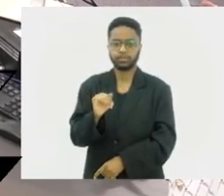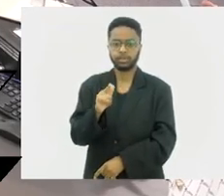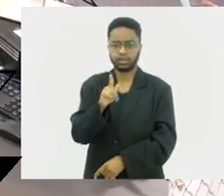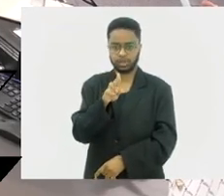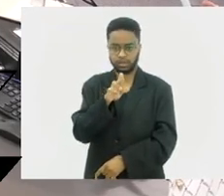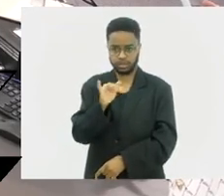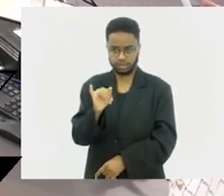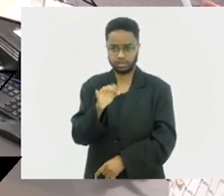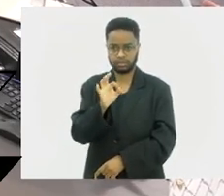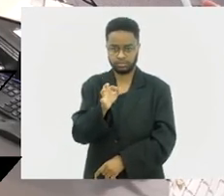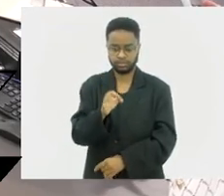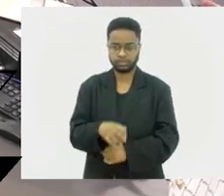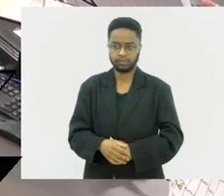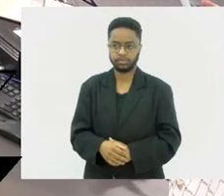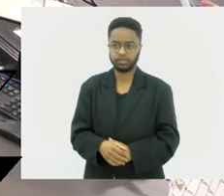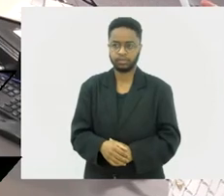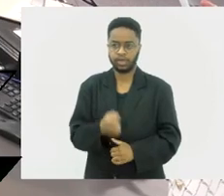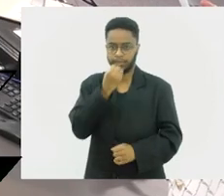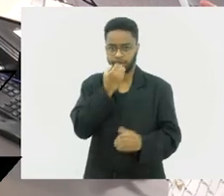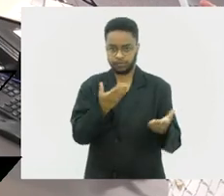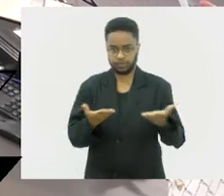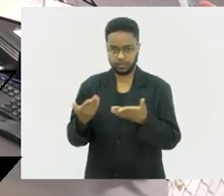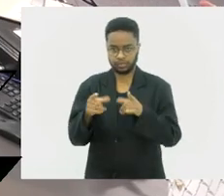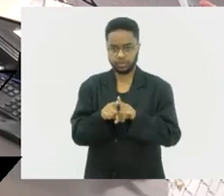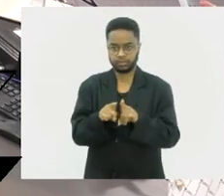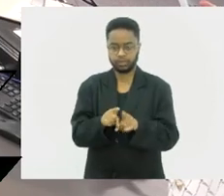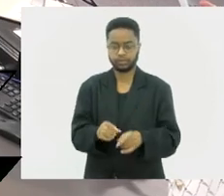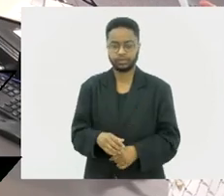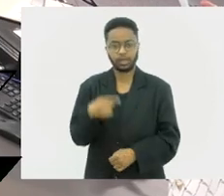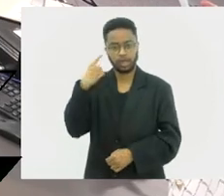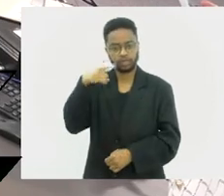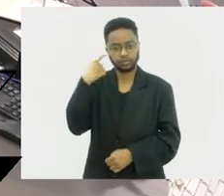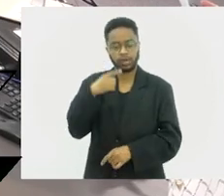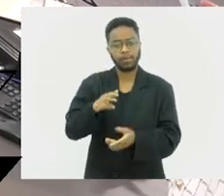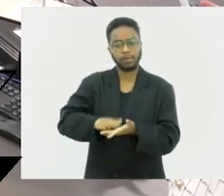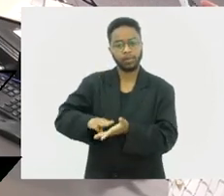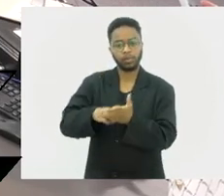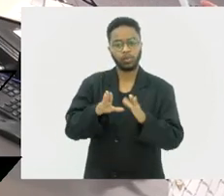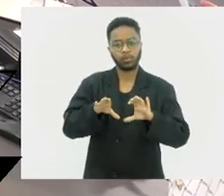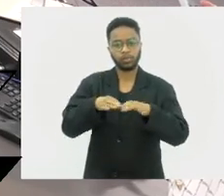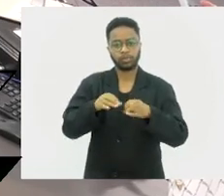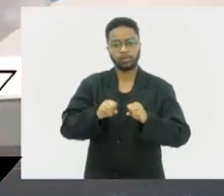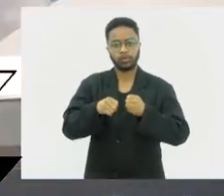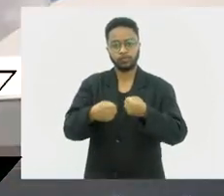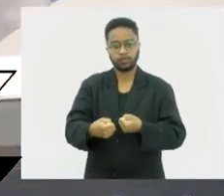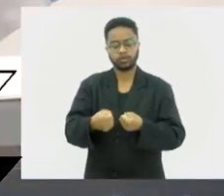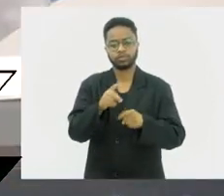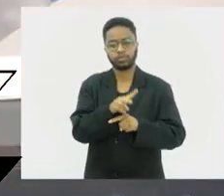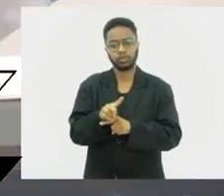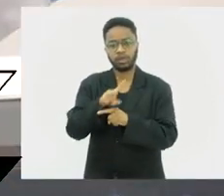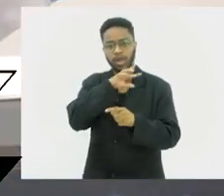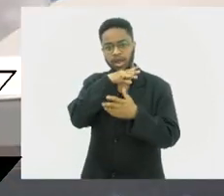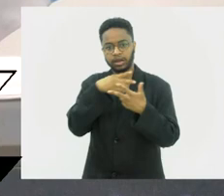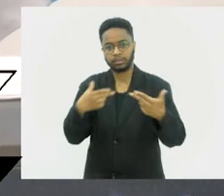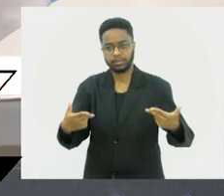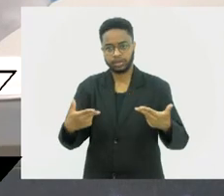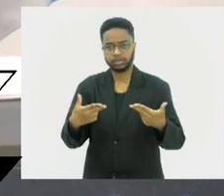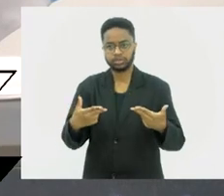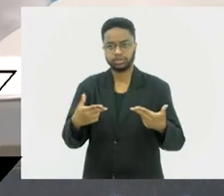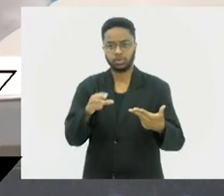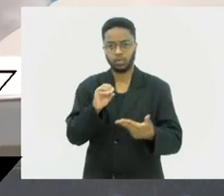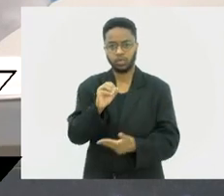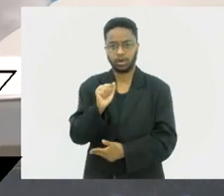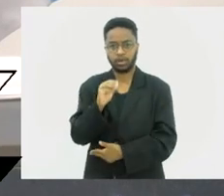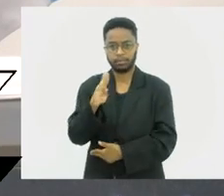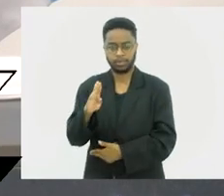Gui. Seja bem-vindo, doutor Gui. Advogado e membro da Comissão de Defesa de Proteção dos Animais da nossa OAB